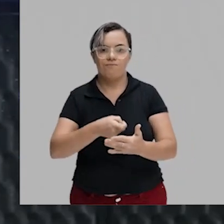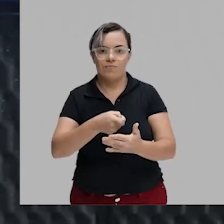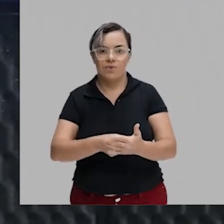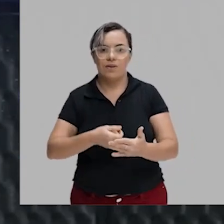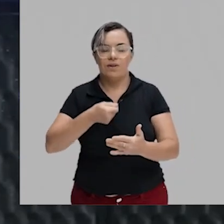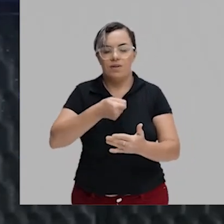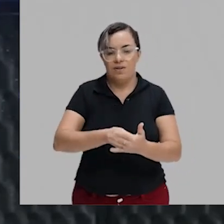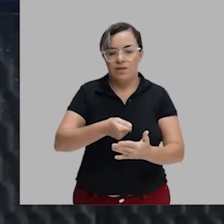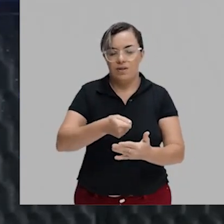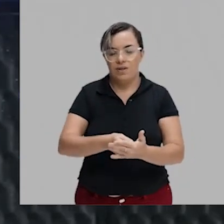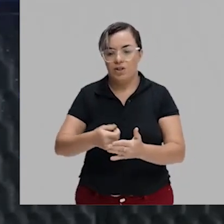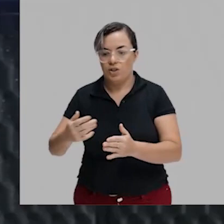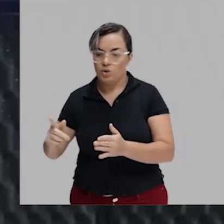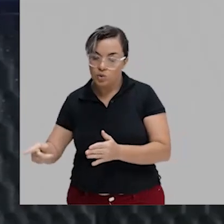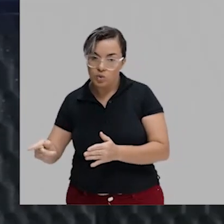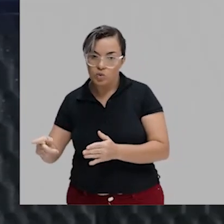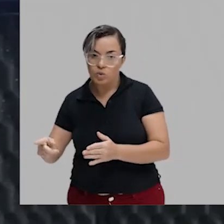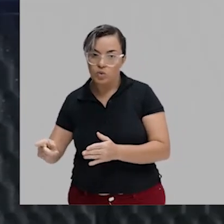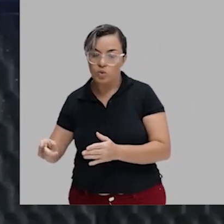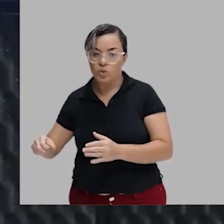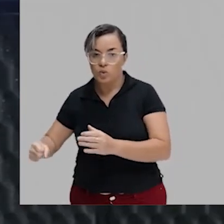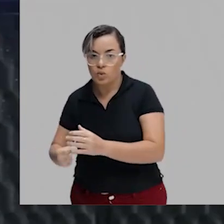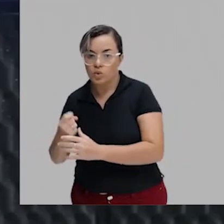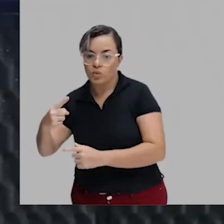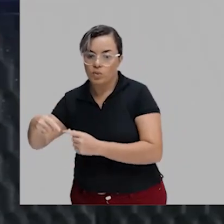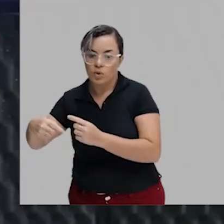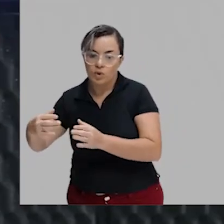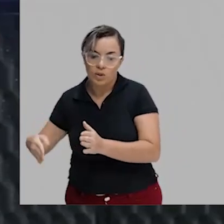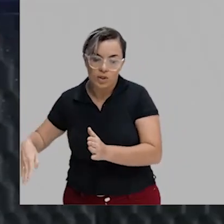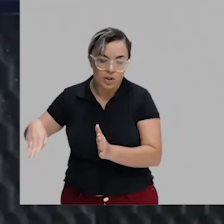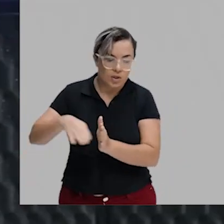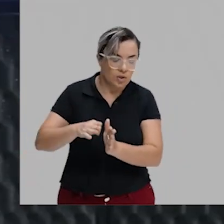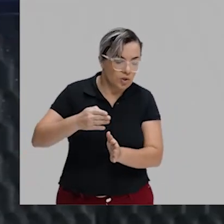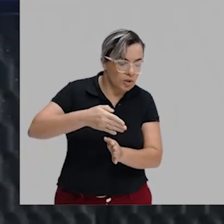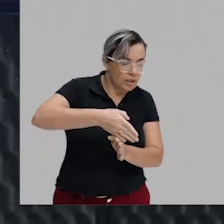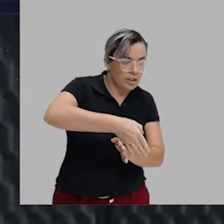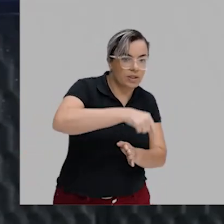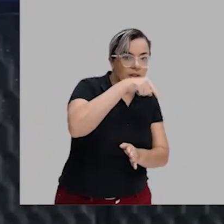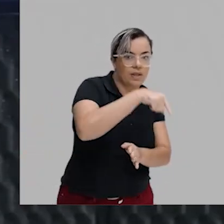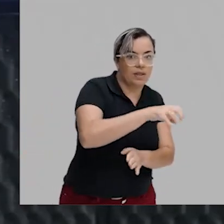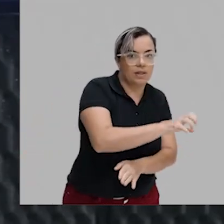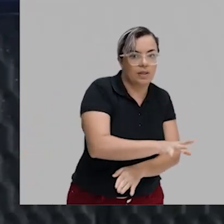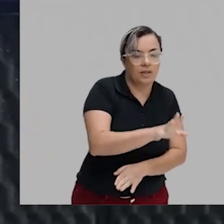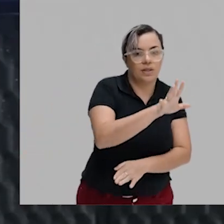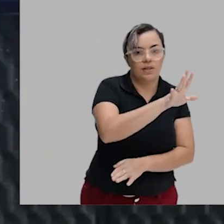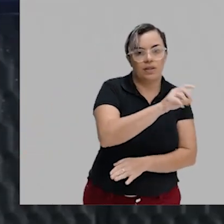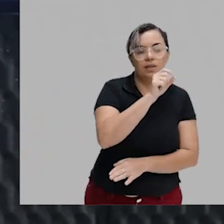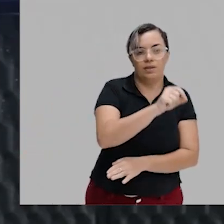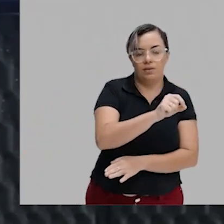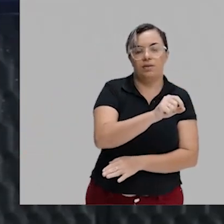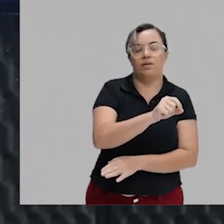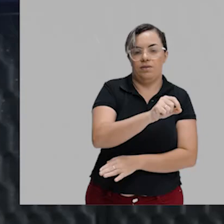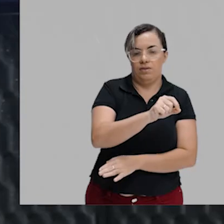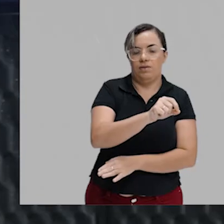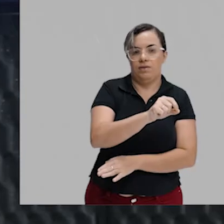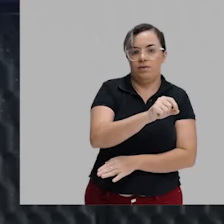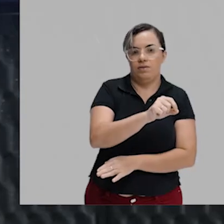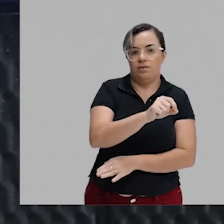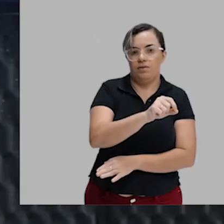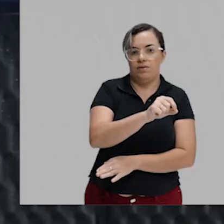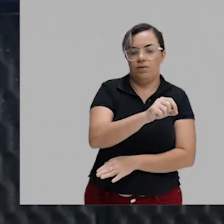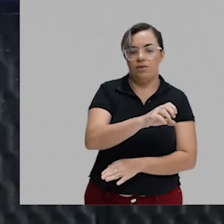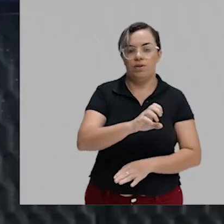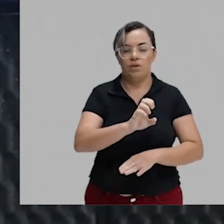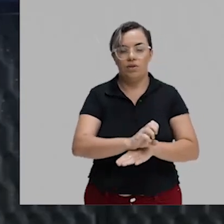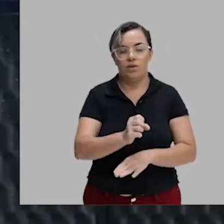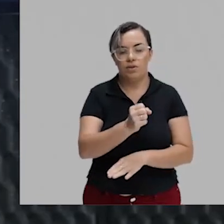São duas práticas que o Estado moderno vai adotar para garantir uma balança comercial